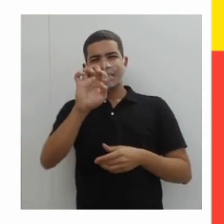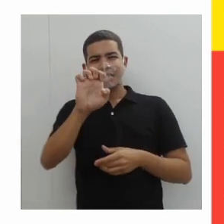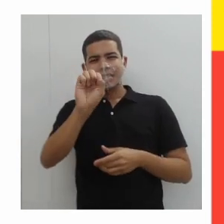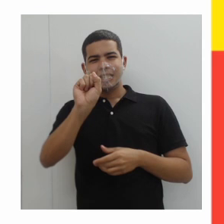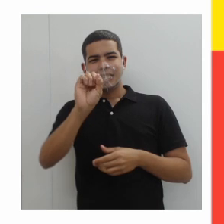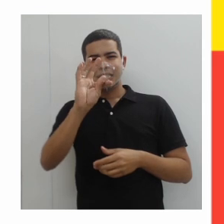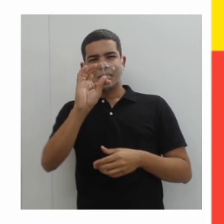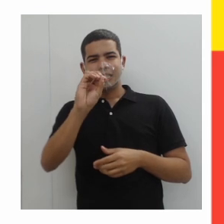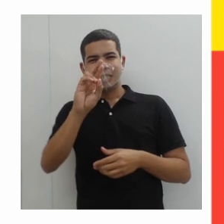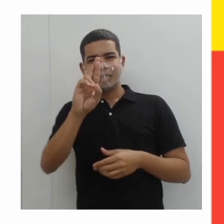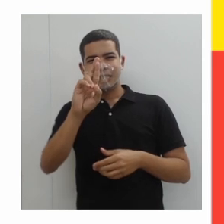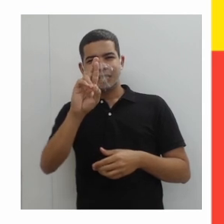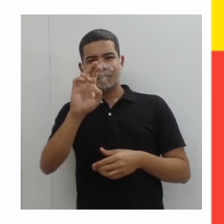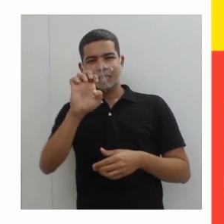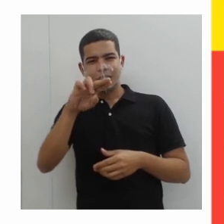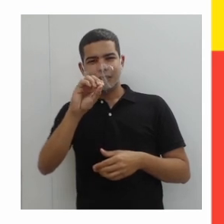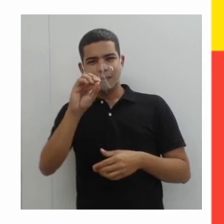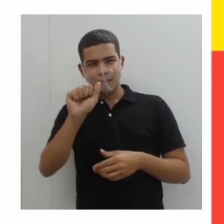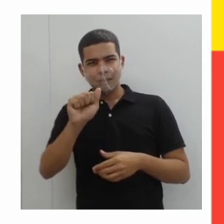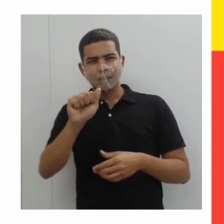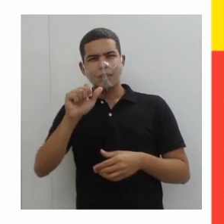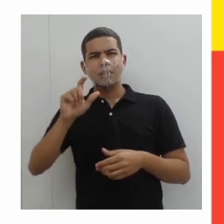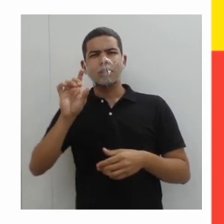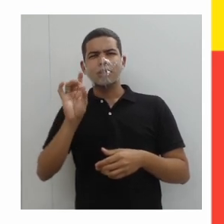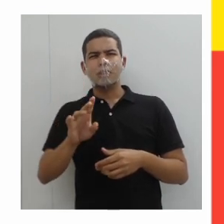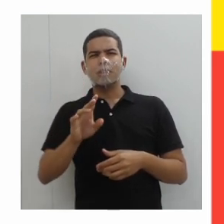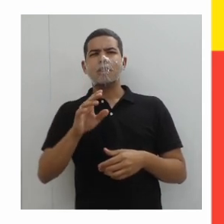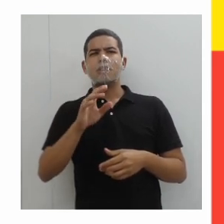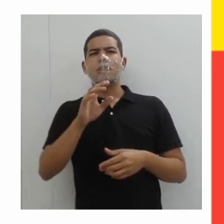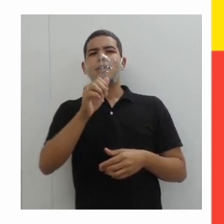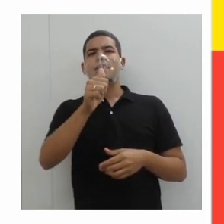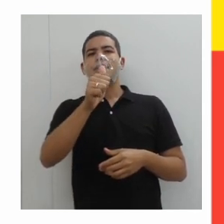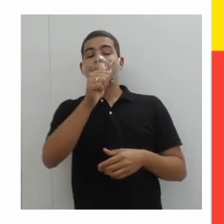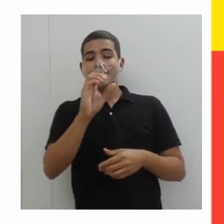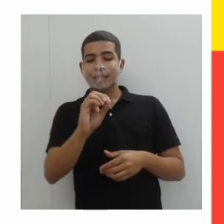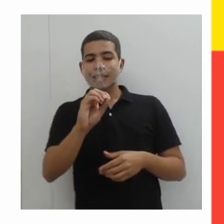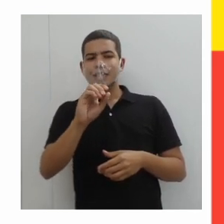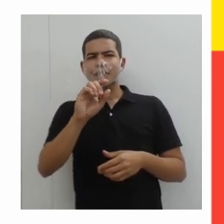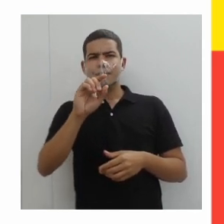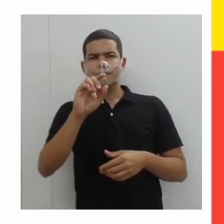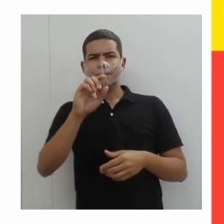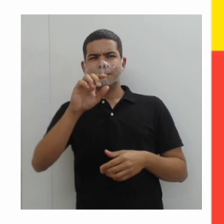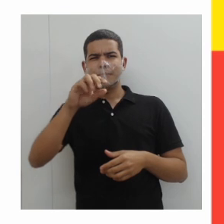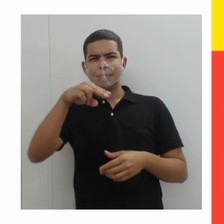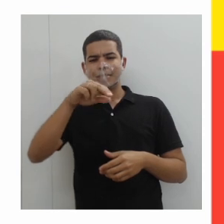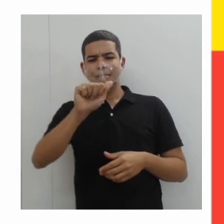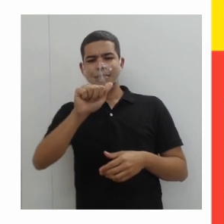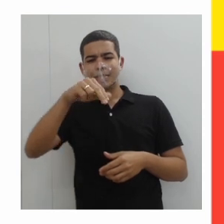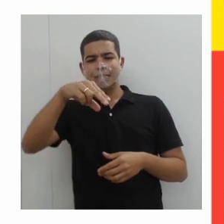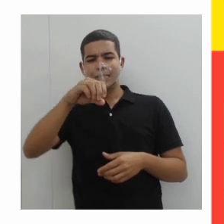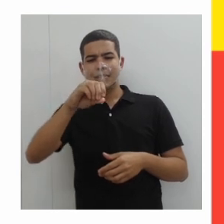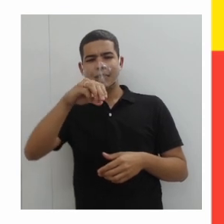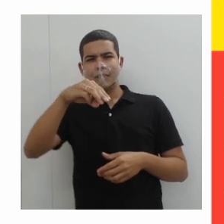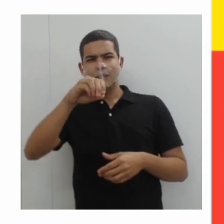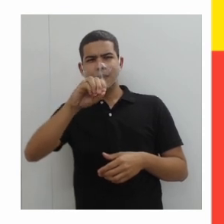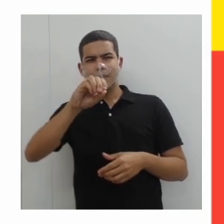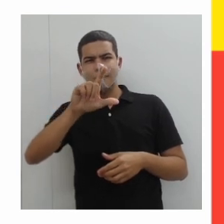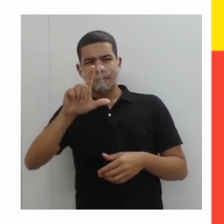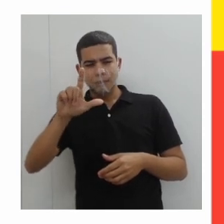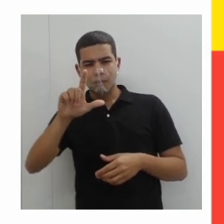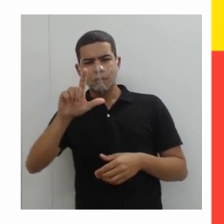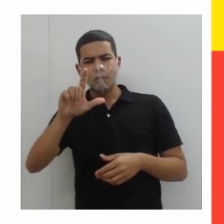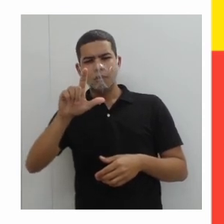de 10 nanomols por litro de sangue. E a Tiffany, ela tem apenas 0,2